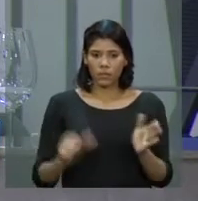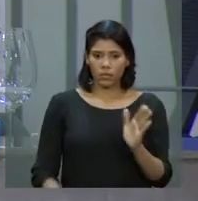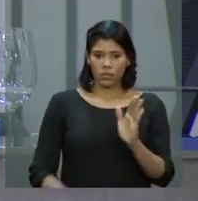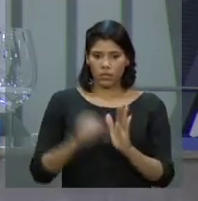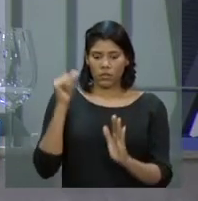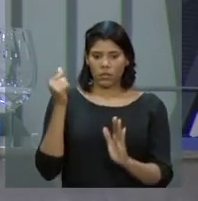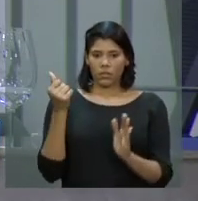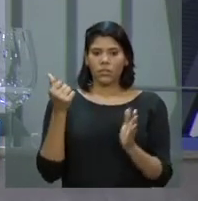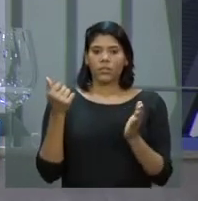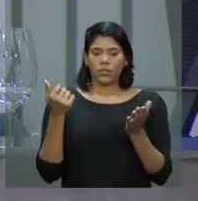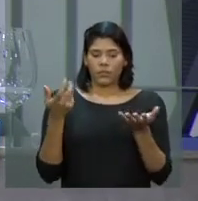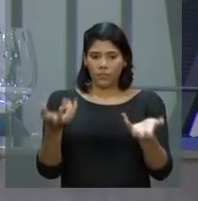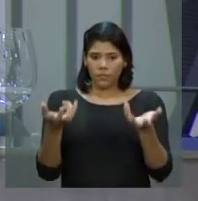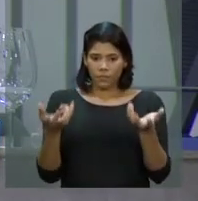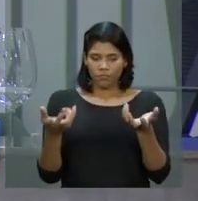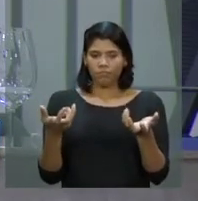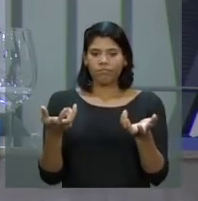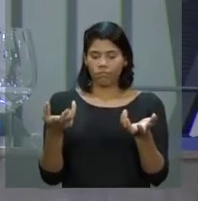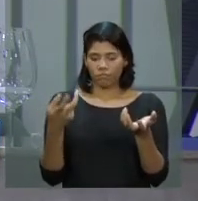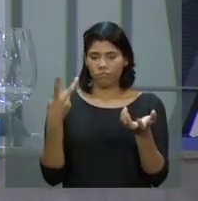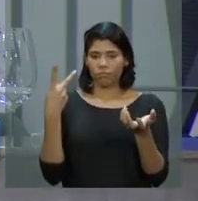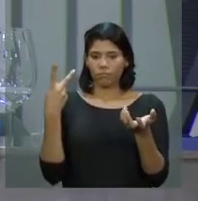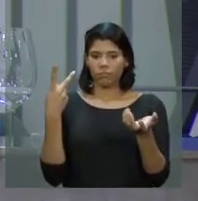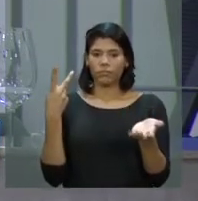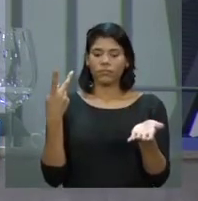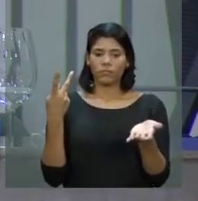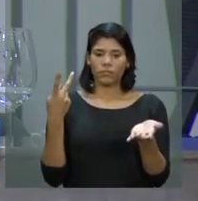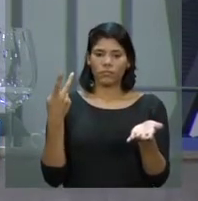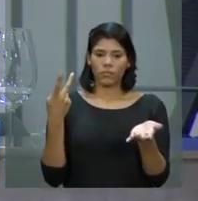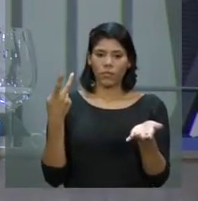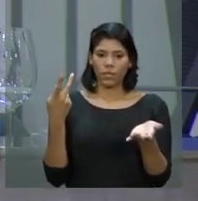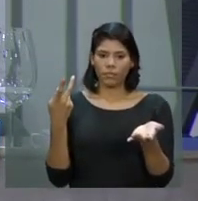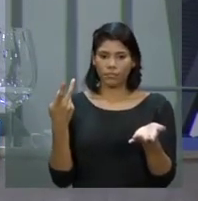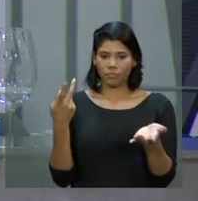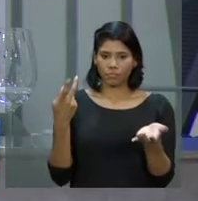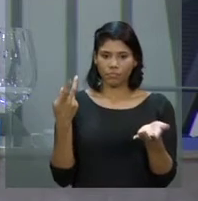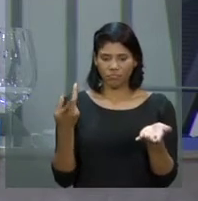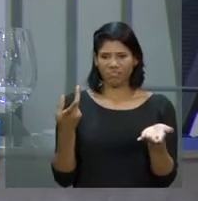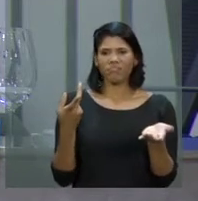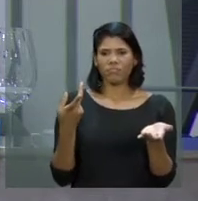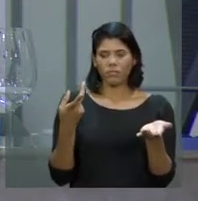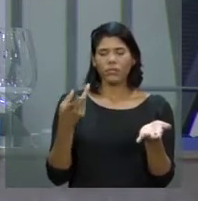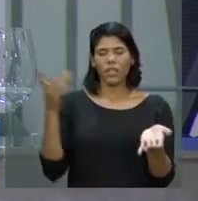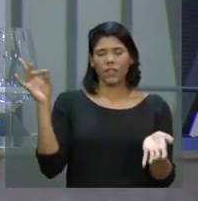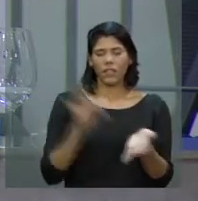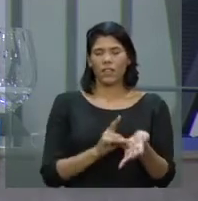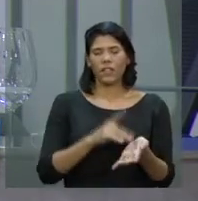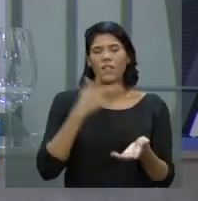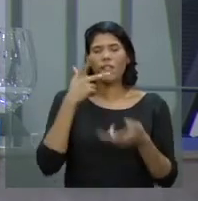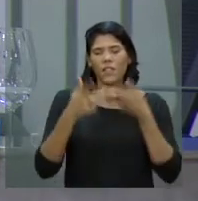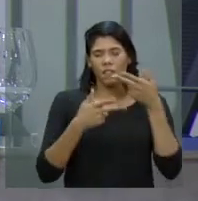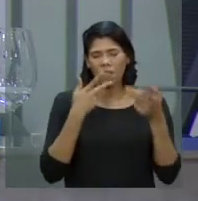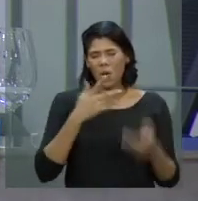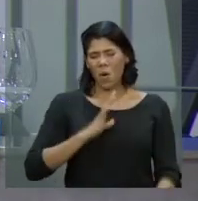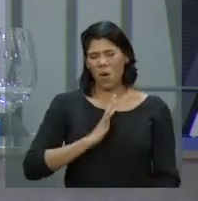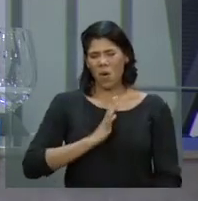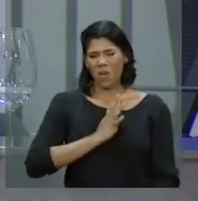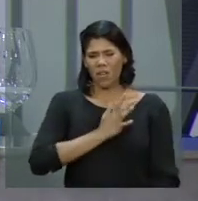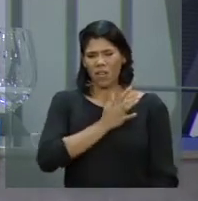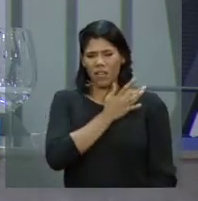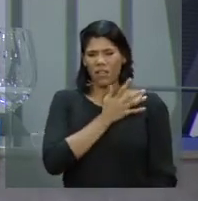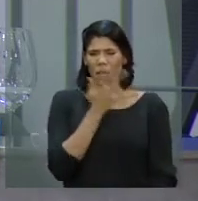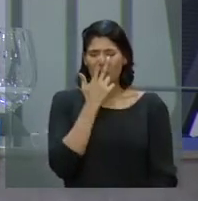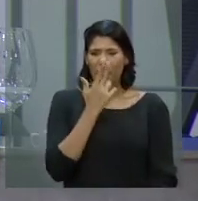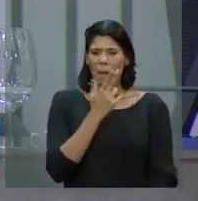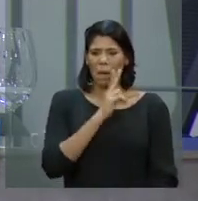primeiro, solidarizar com esse ato que foi de uma extrema crueldade, de forma muito